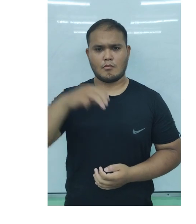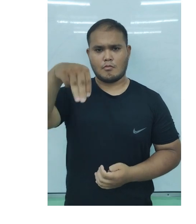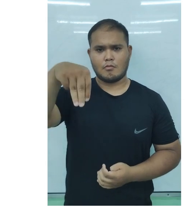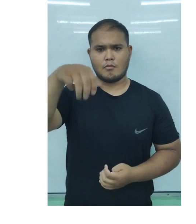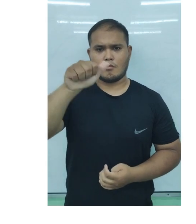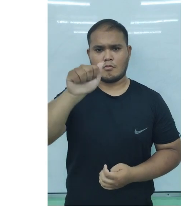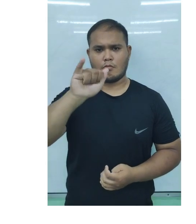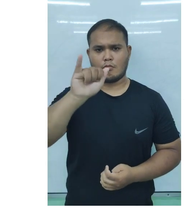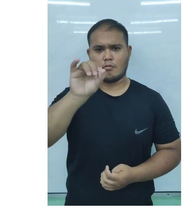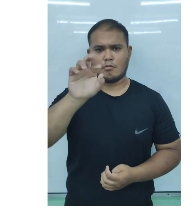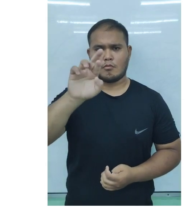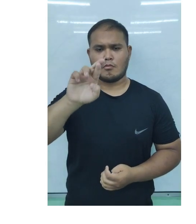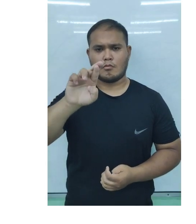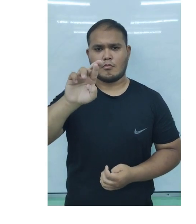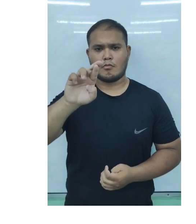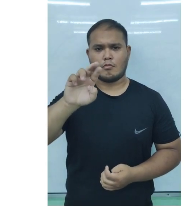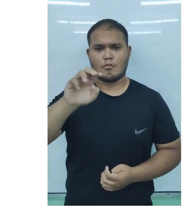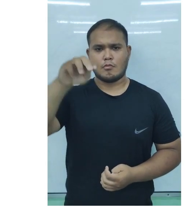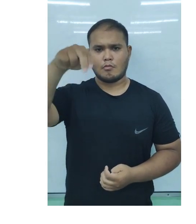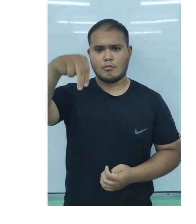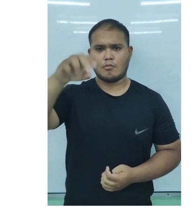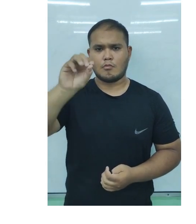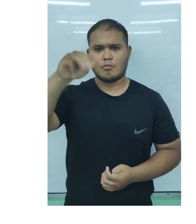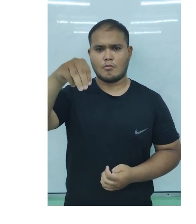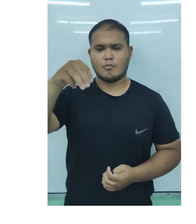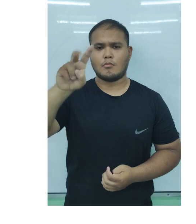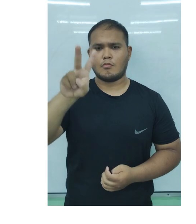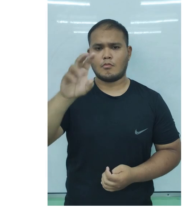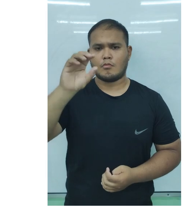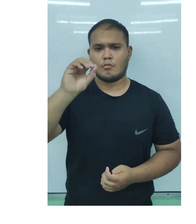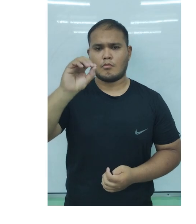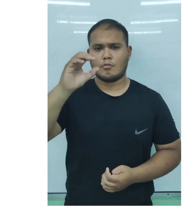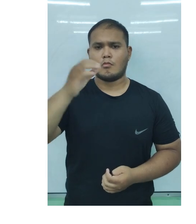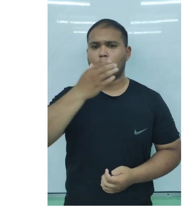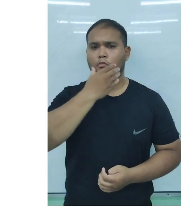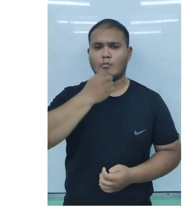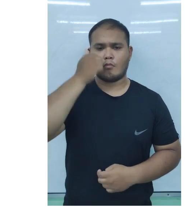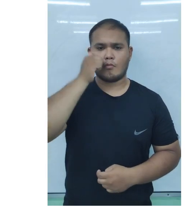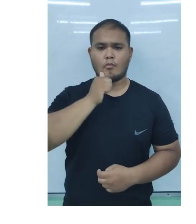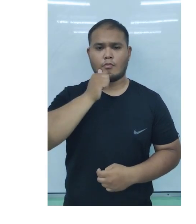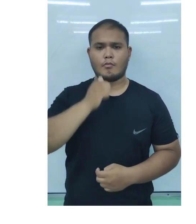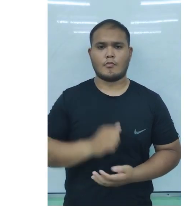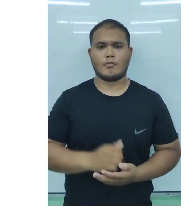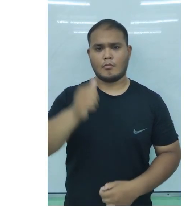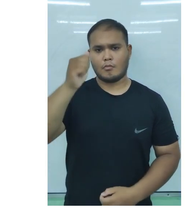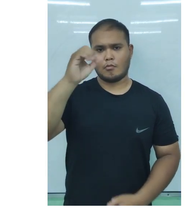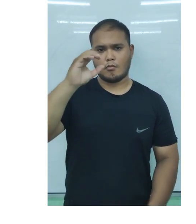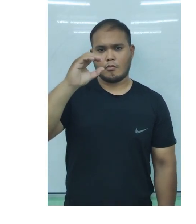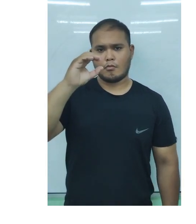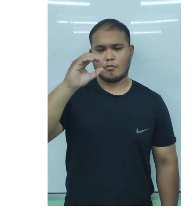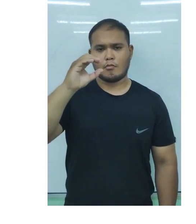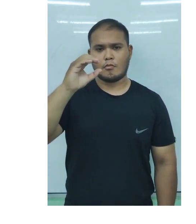feminino. No acusativo, maiorem. No neutro, maius. No